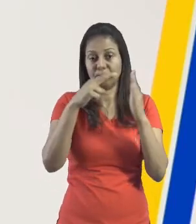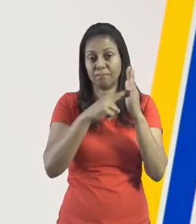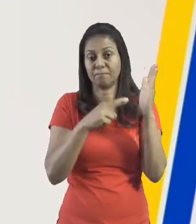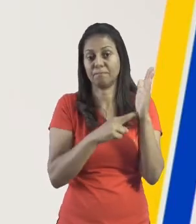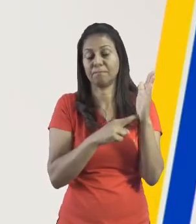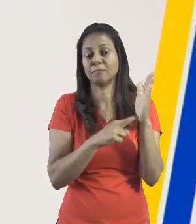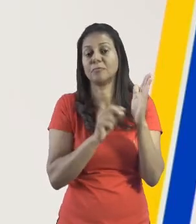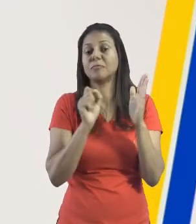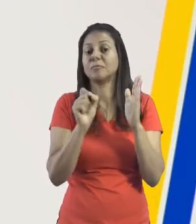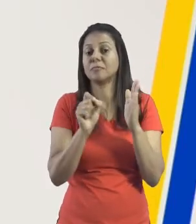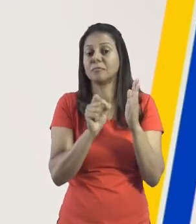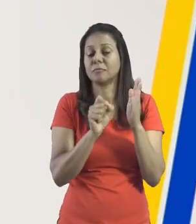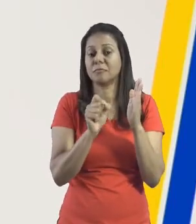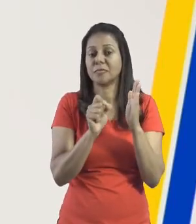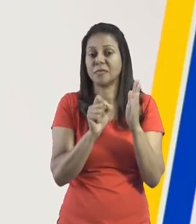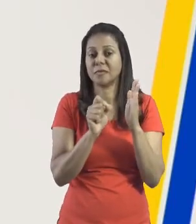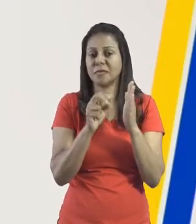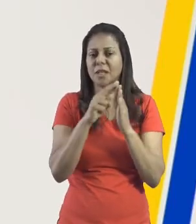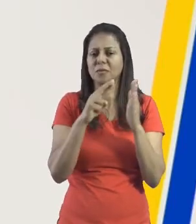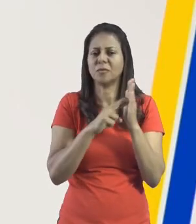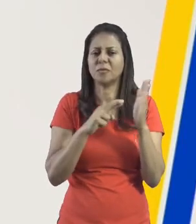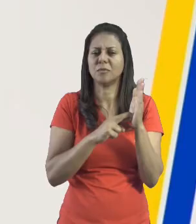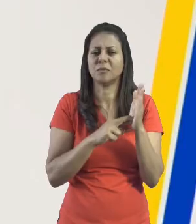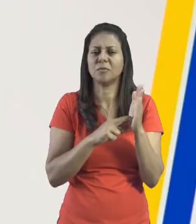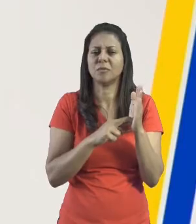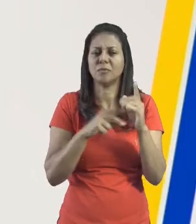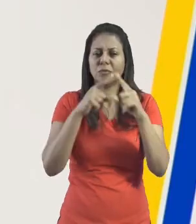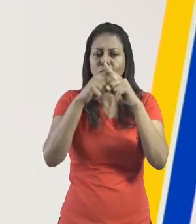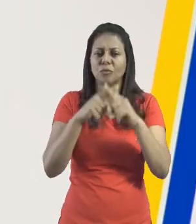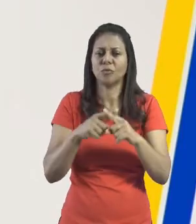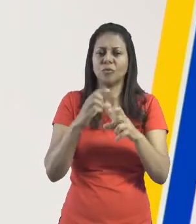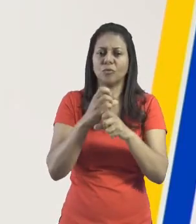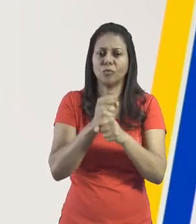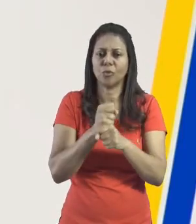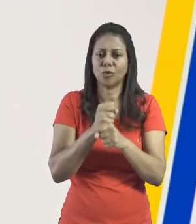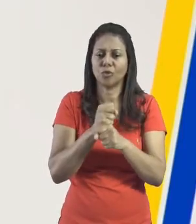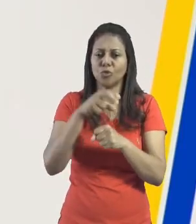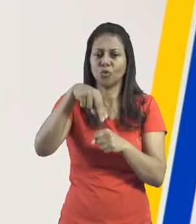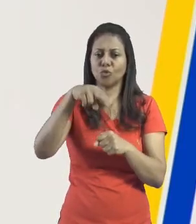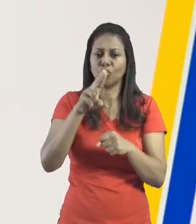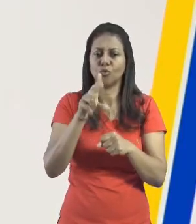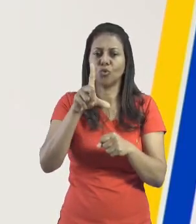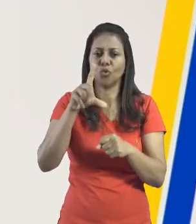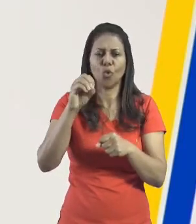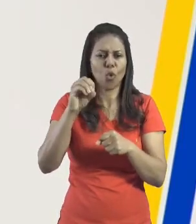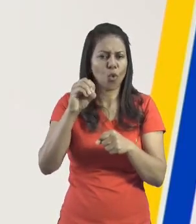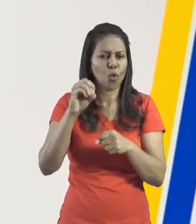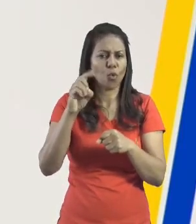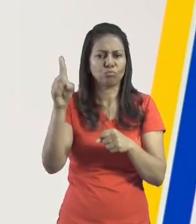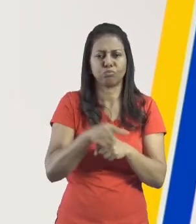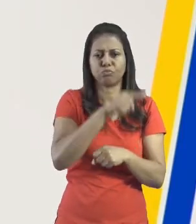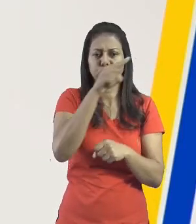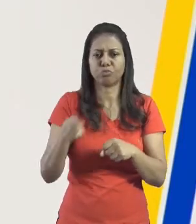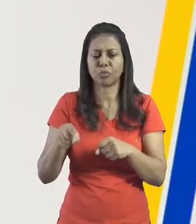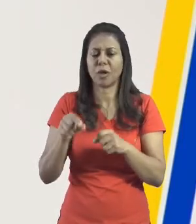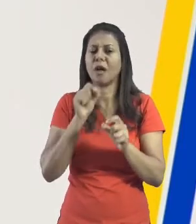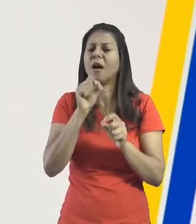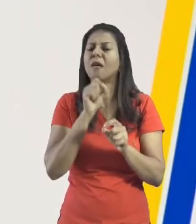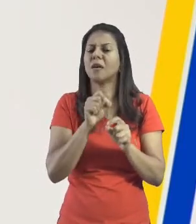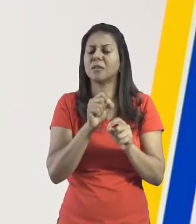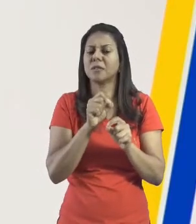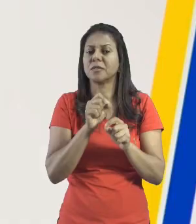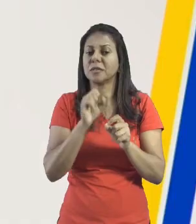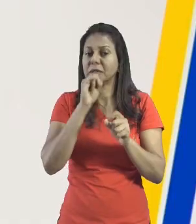propriedade, que é a propriedade do produto nulo. Que propriedade é essa, professor? Quando eu tiver